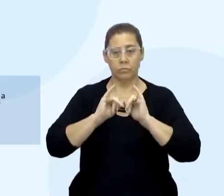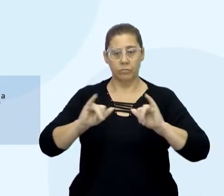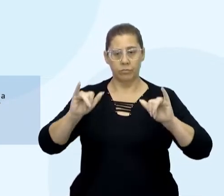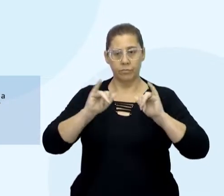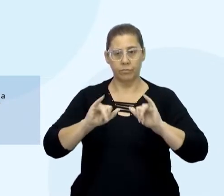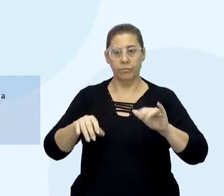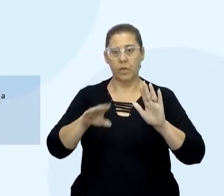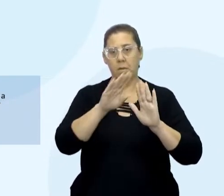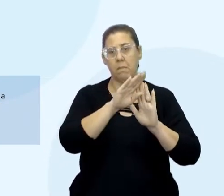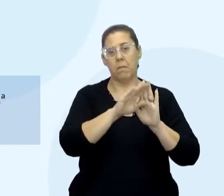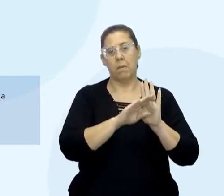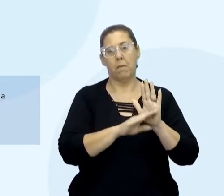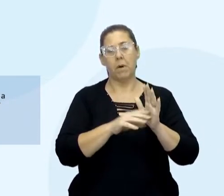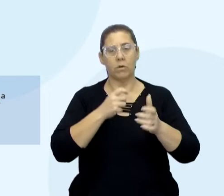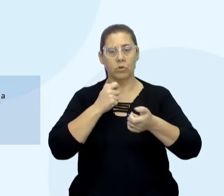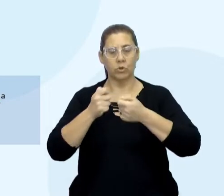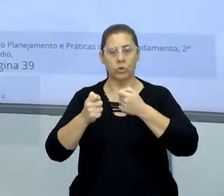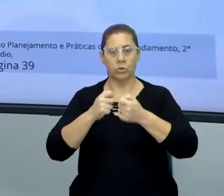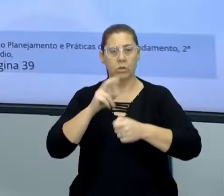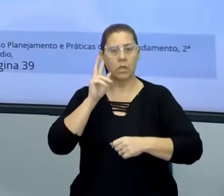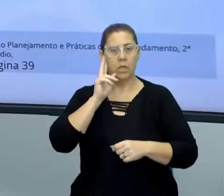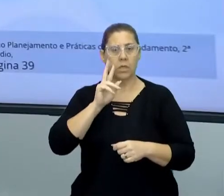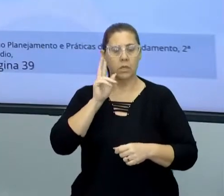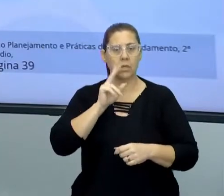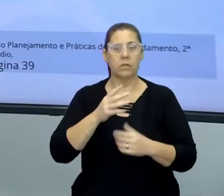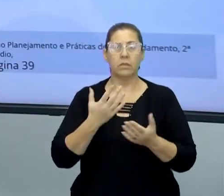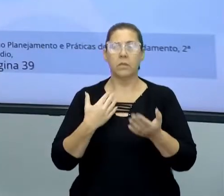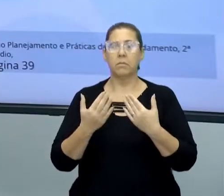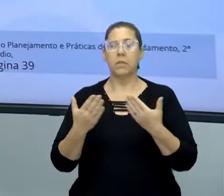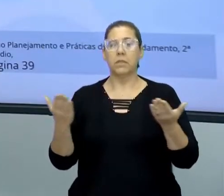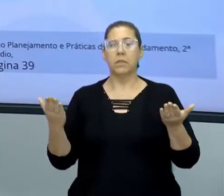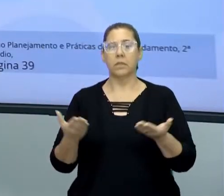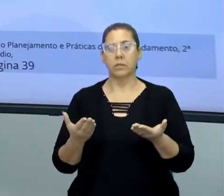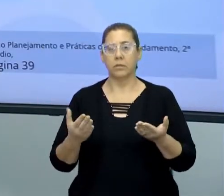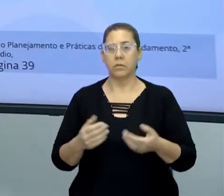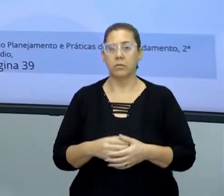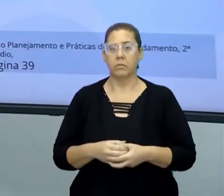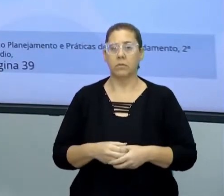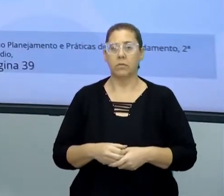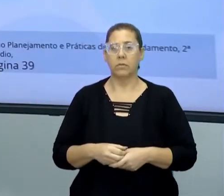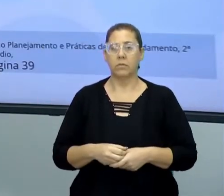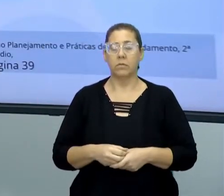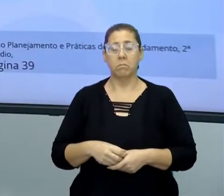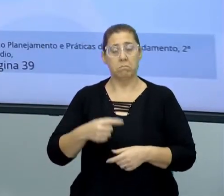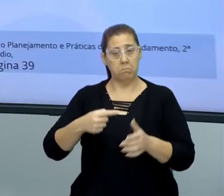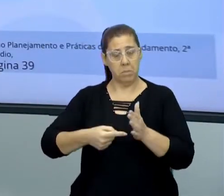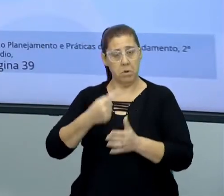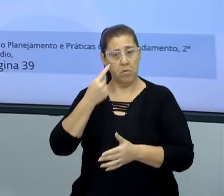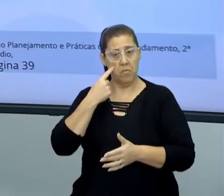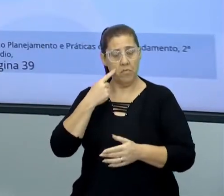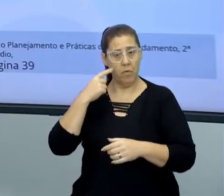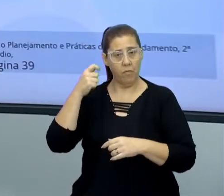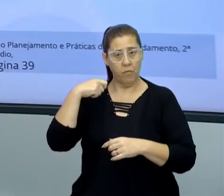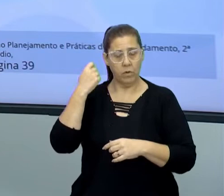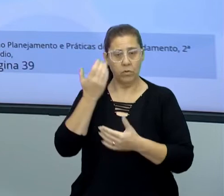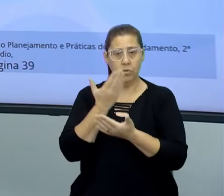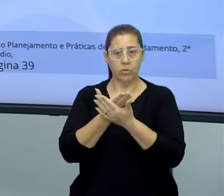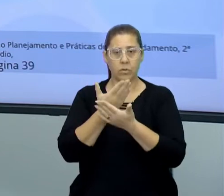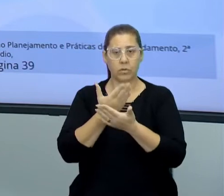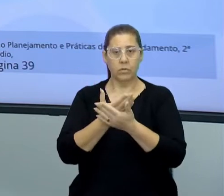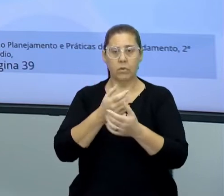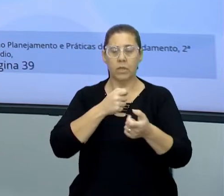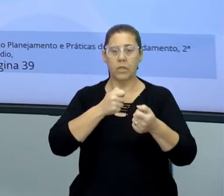escolha de pautas jornalísticas. Ou Muito seja, bom. a gente vai debater, professor Mauro Farias, hoje. Debater, primeiro vamos rever um vídeo que a gente viu ao longo da aula, a